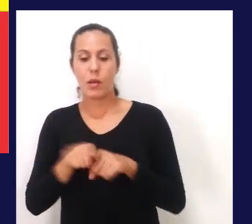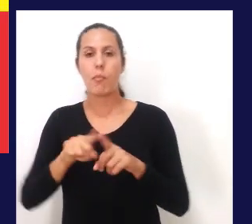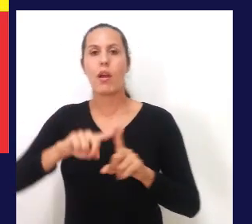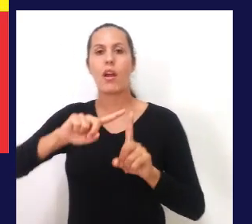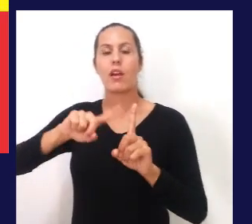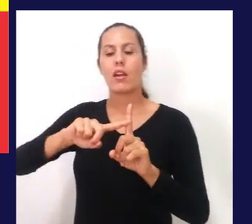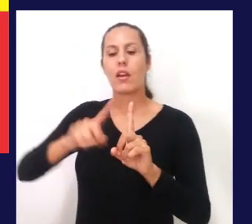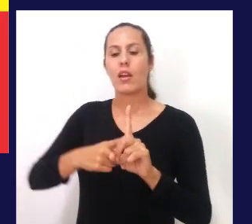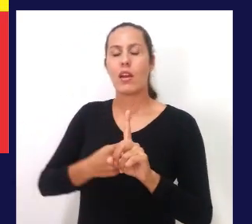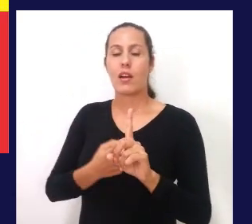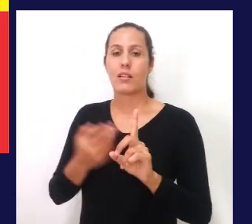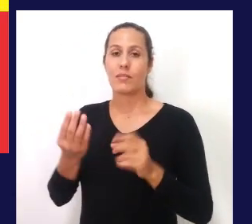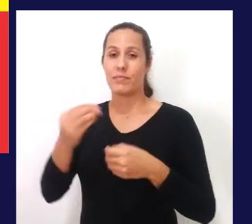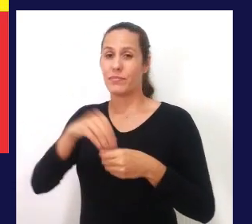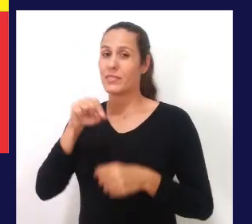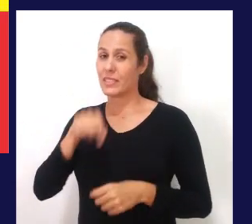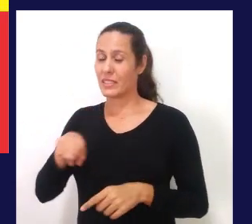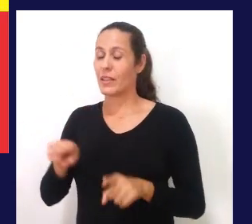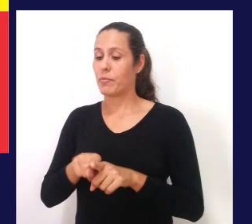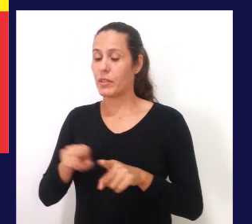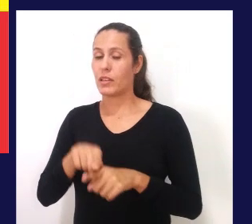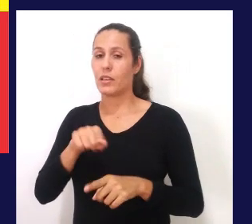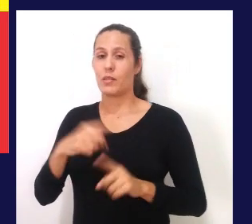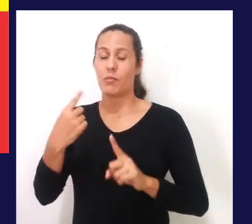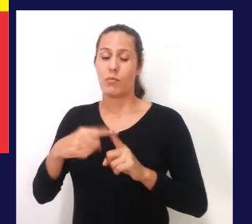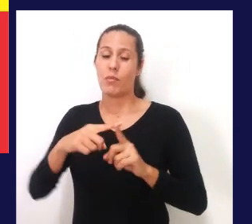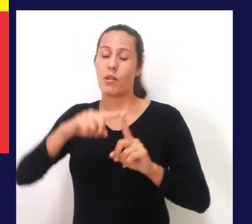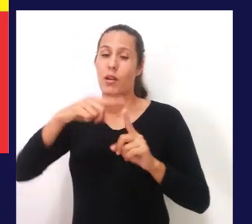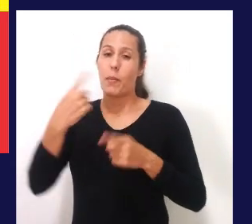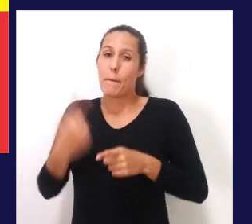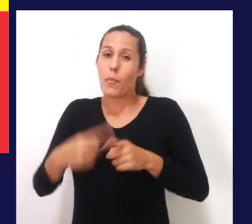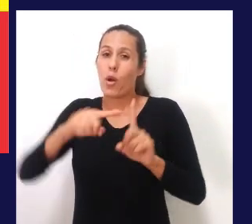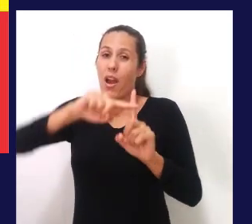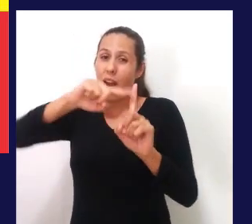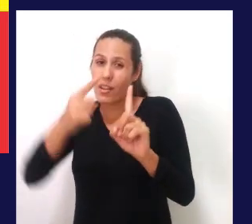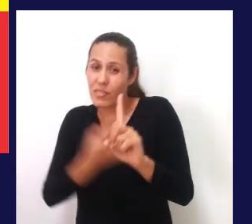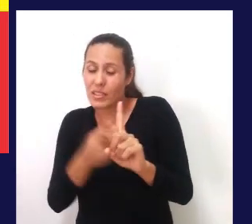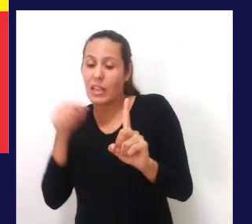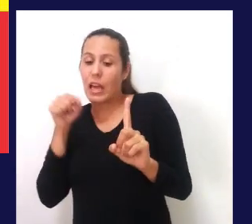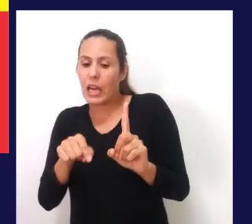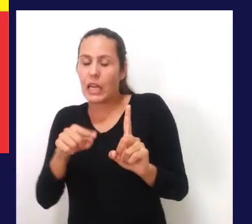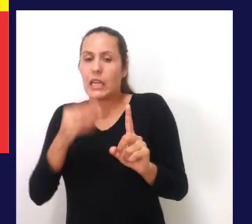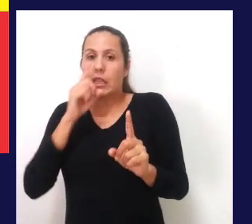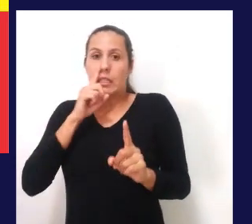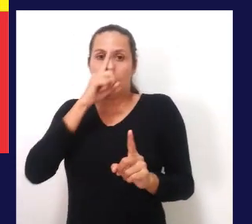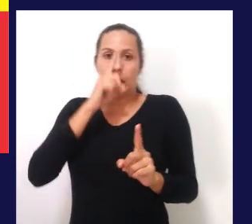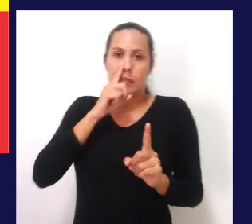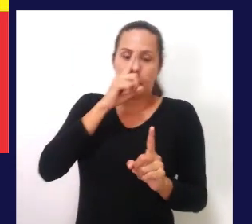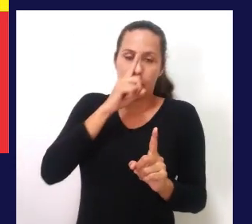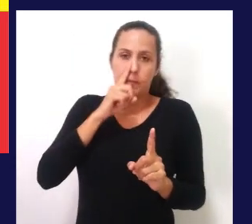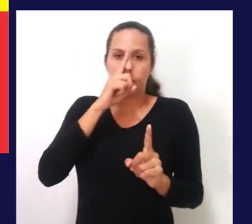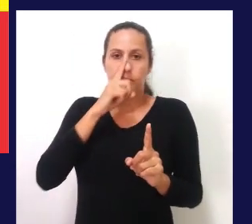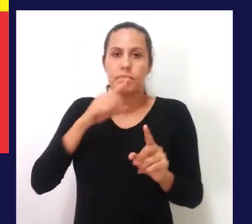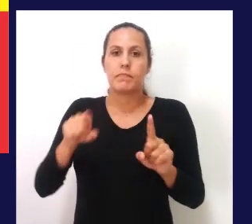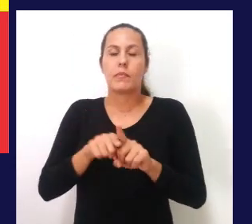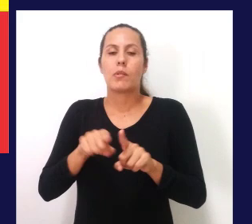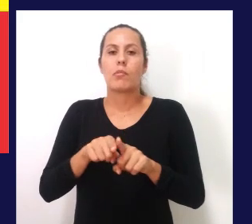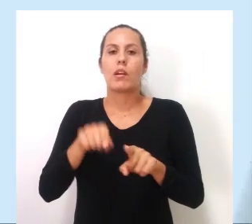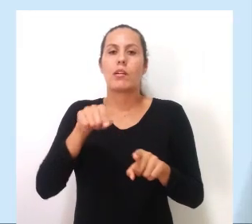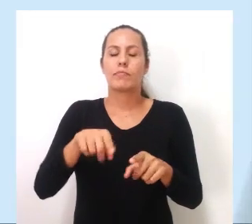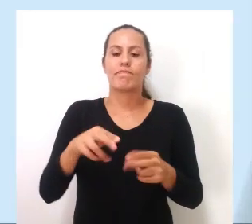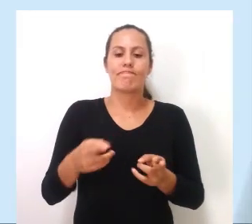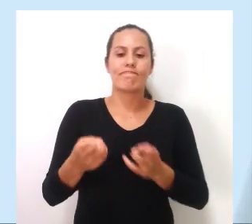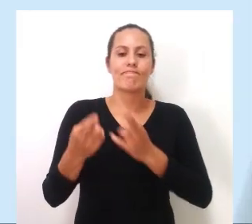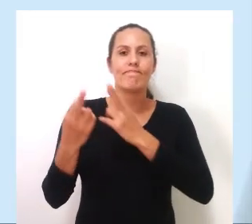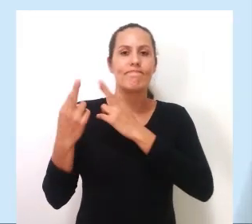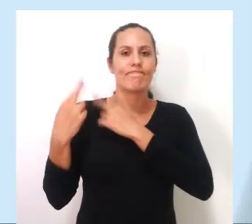Se trata de uma gravidez de alto risco e também de uma paternidade irresponsável. Até